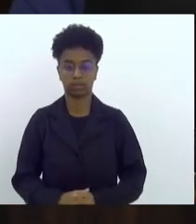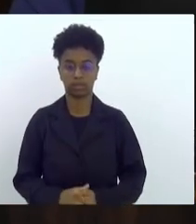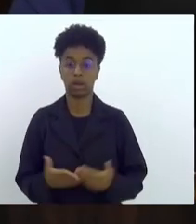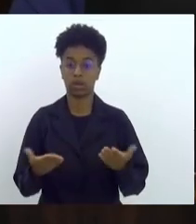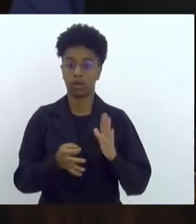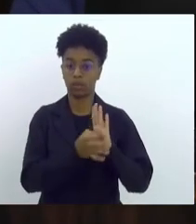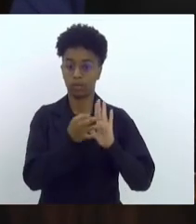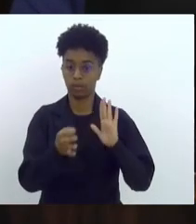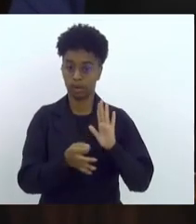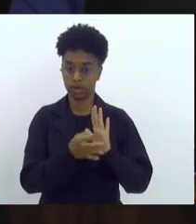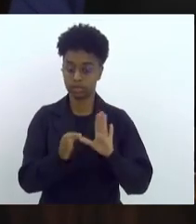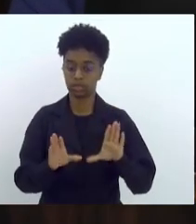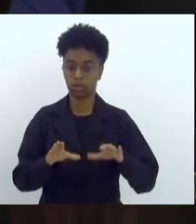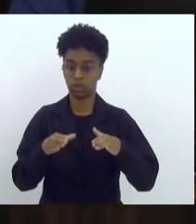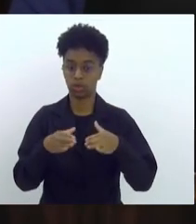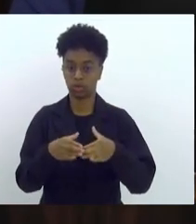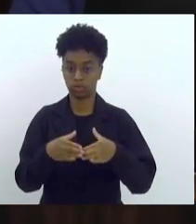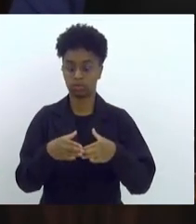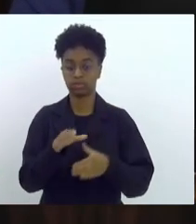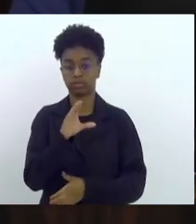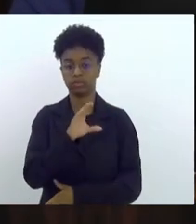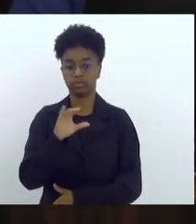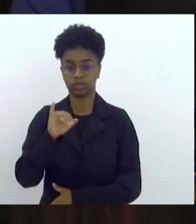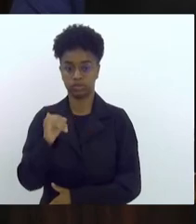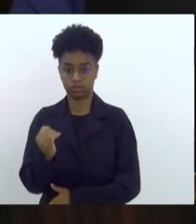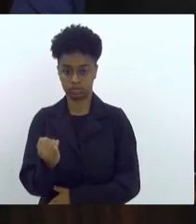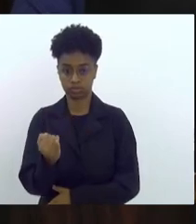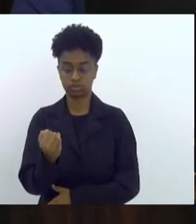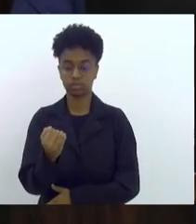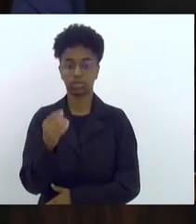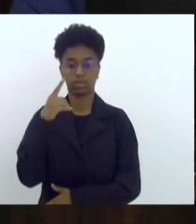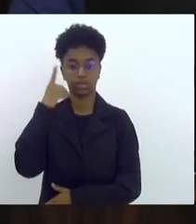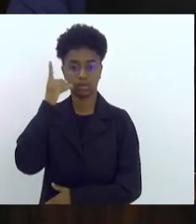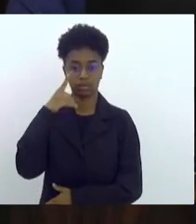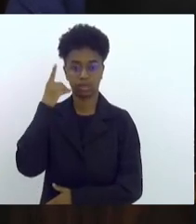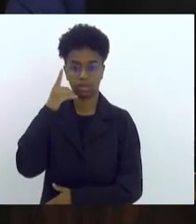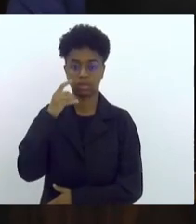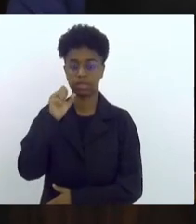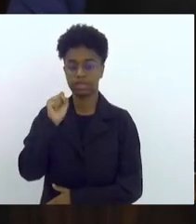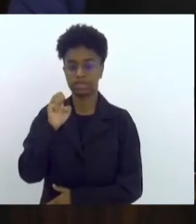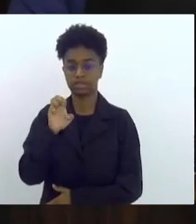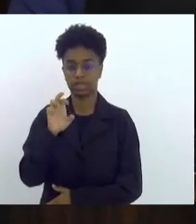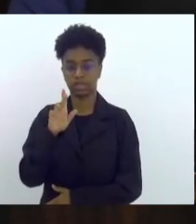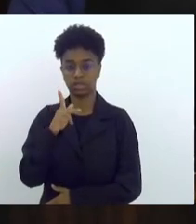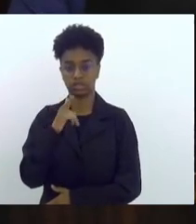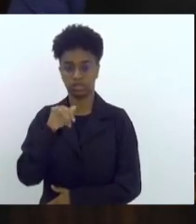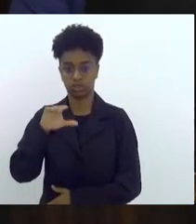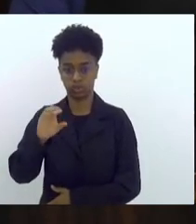emitir e parecer pela comissão de Constituição e Justiça, deputado doutor Serginho.